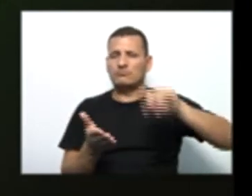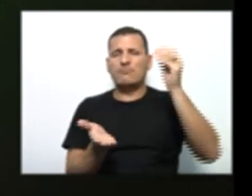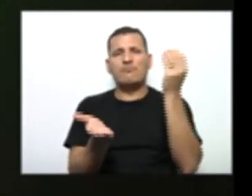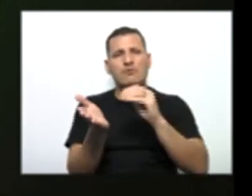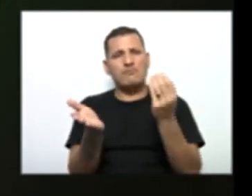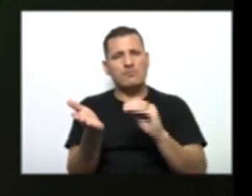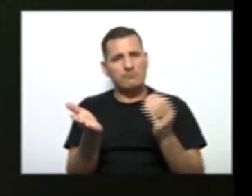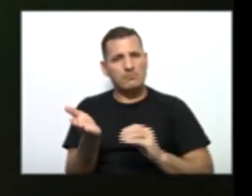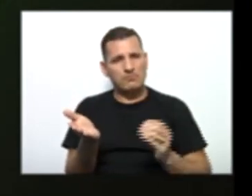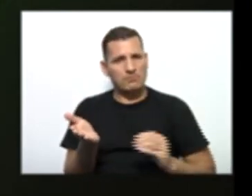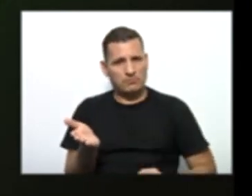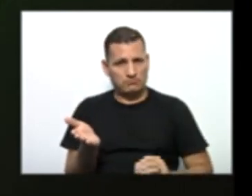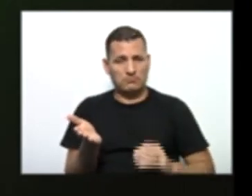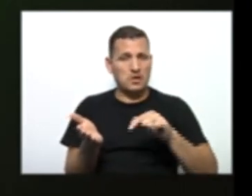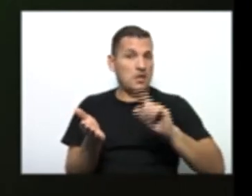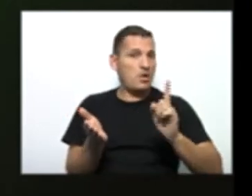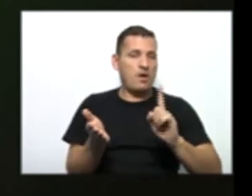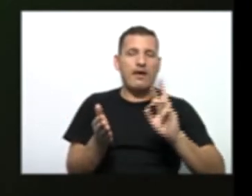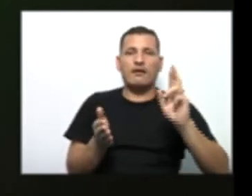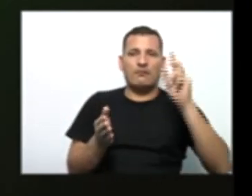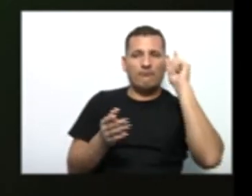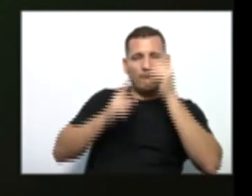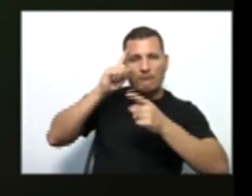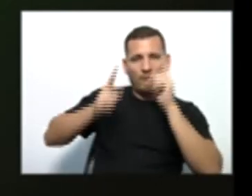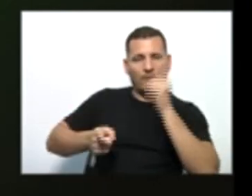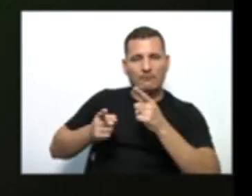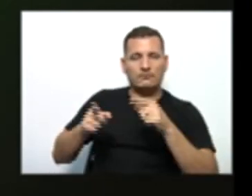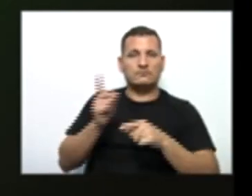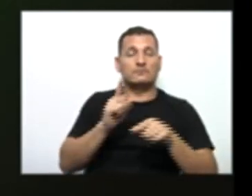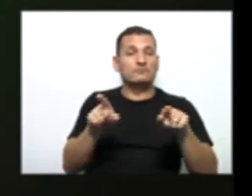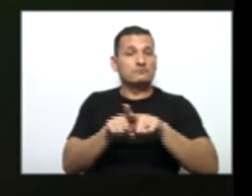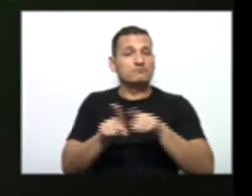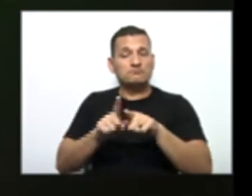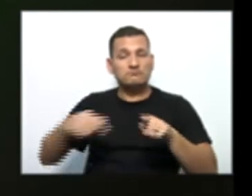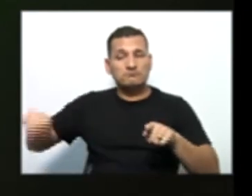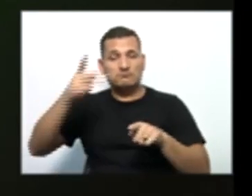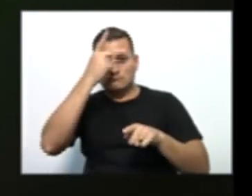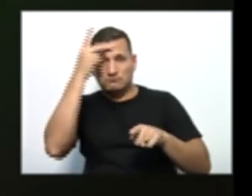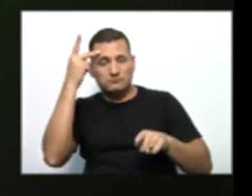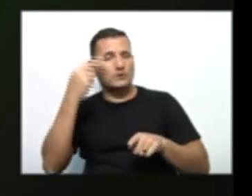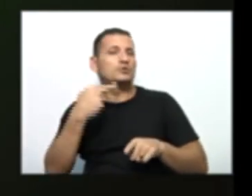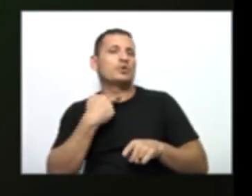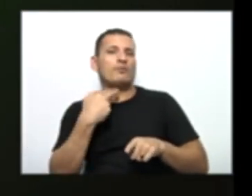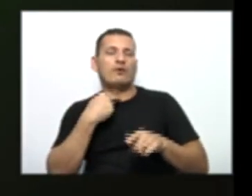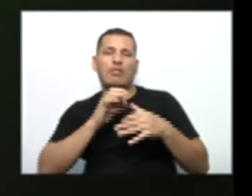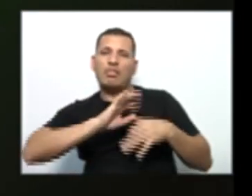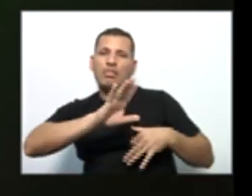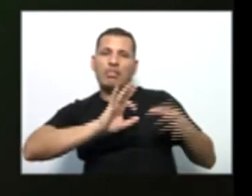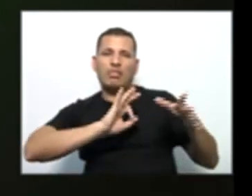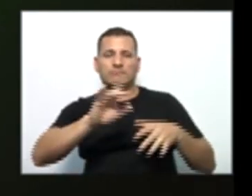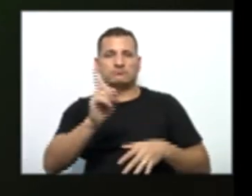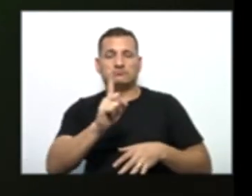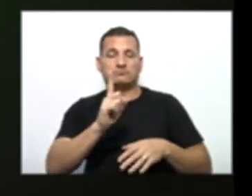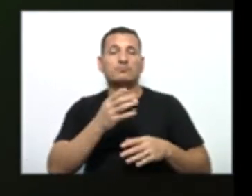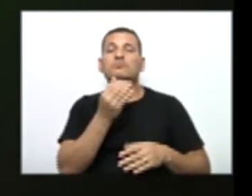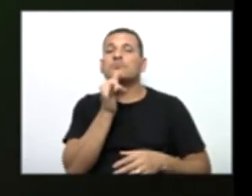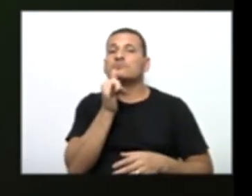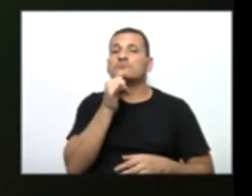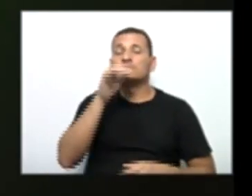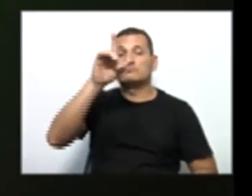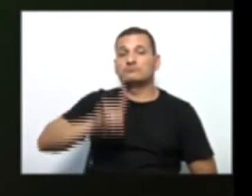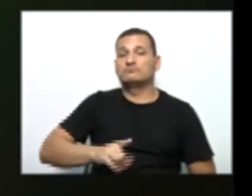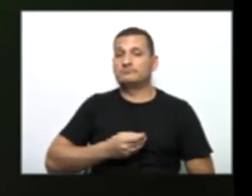uma herança muito importante em forma de valores, ideais, tradições e documentos, como a Declaração dos Direitos do Homem e do